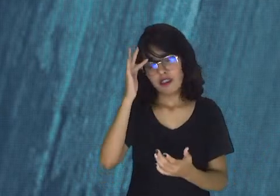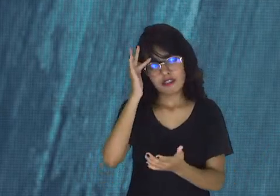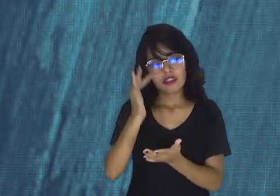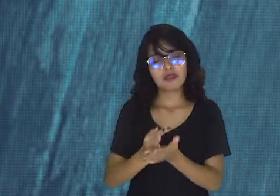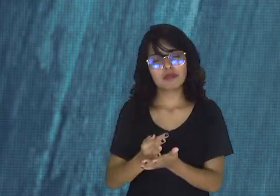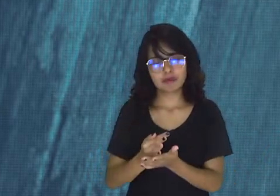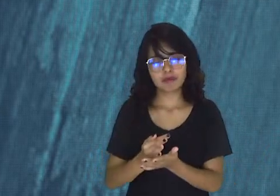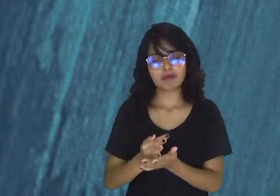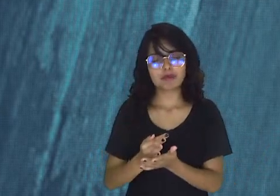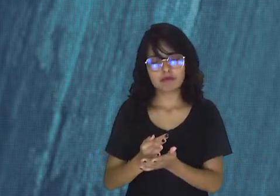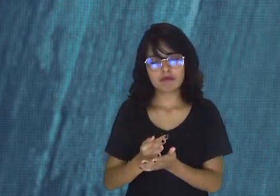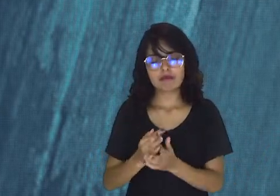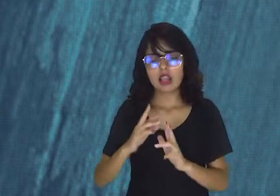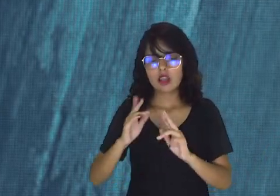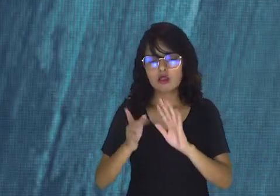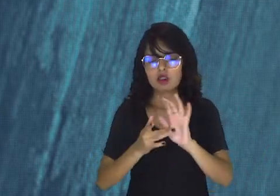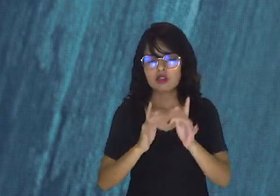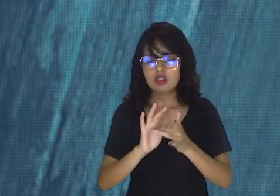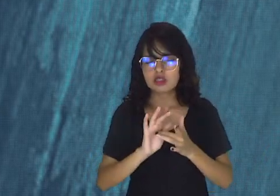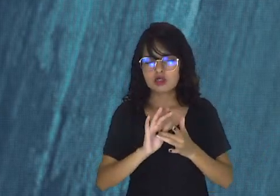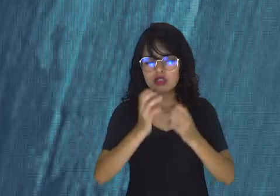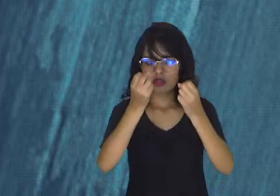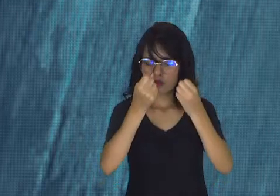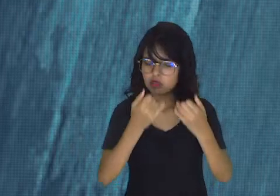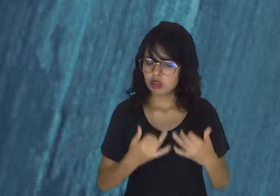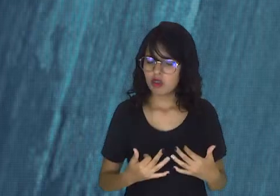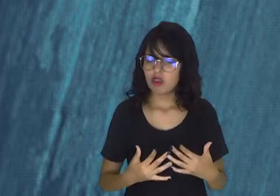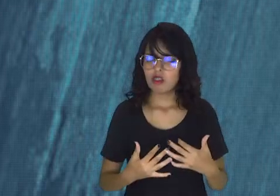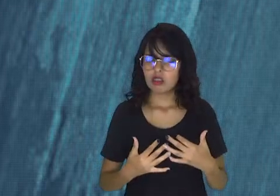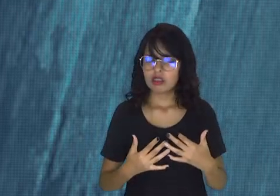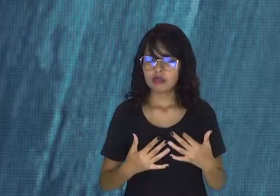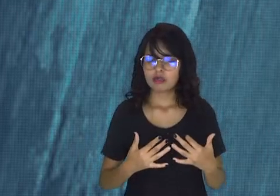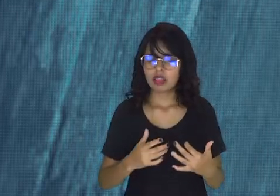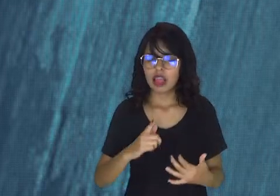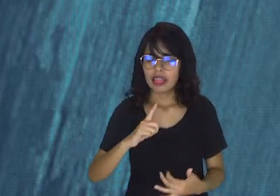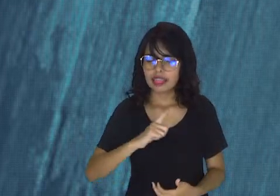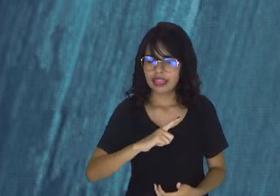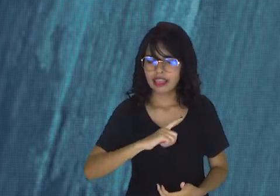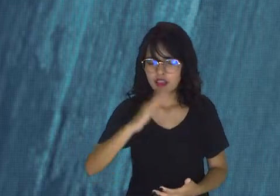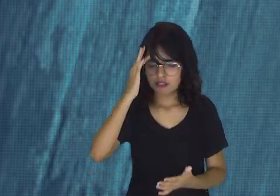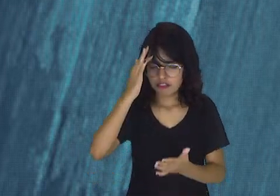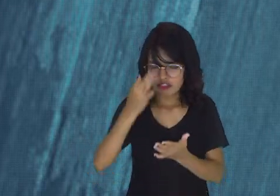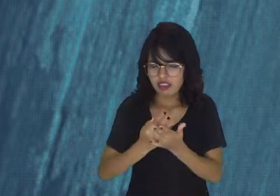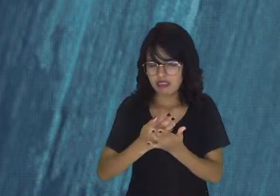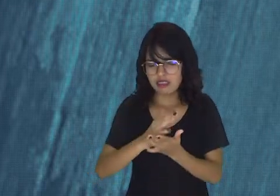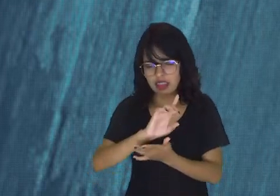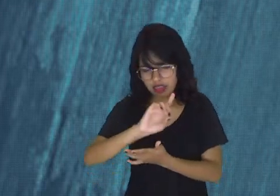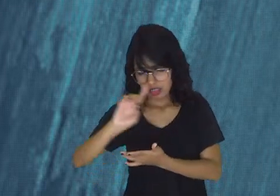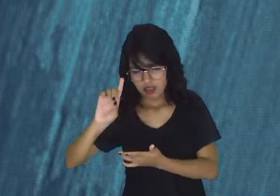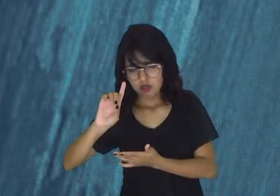Como disse Teu Filho Jesus, tende fé em Deus.